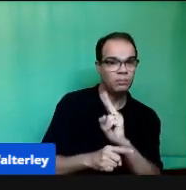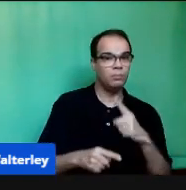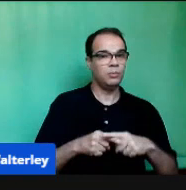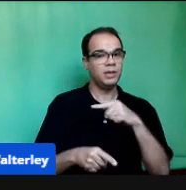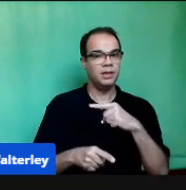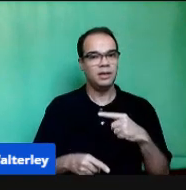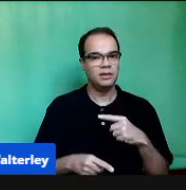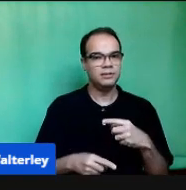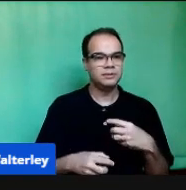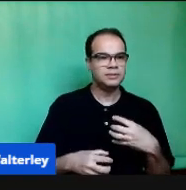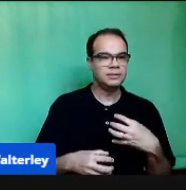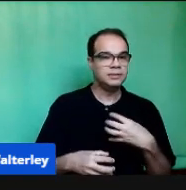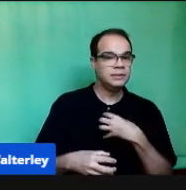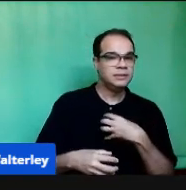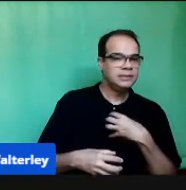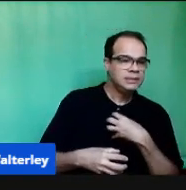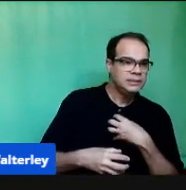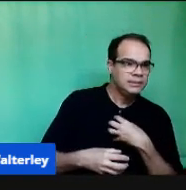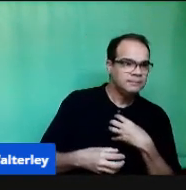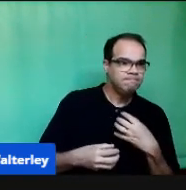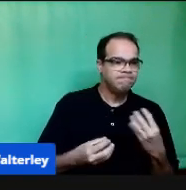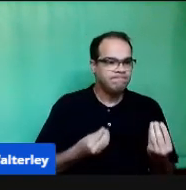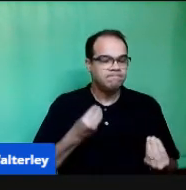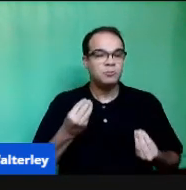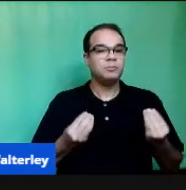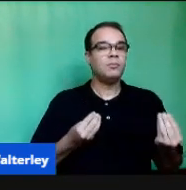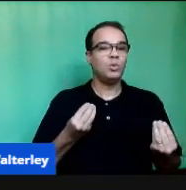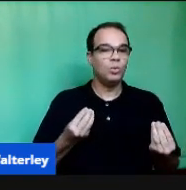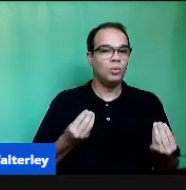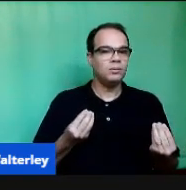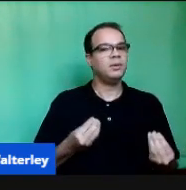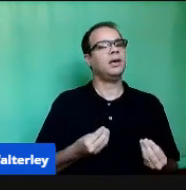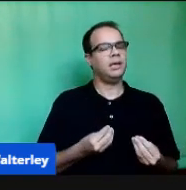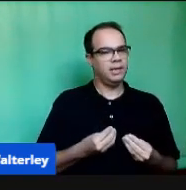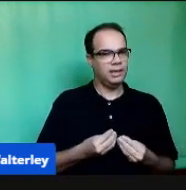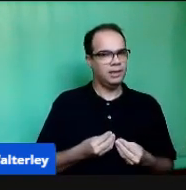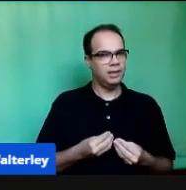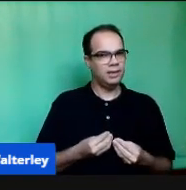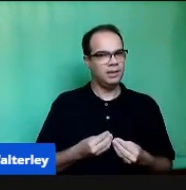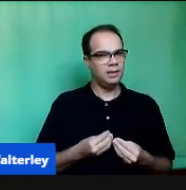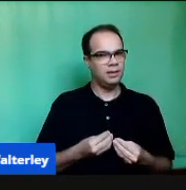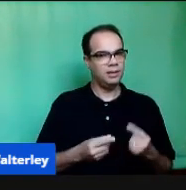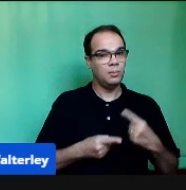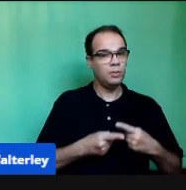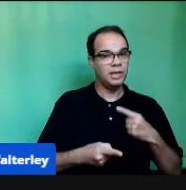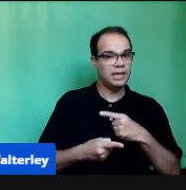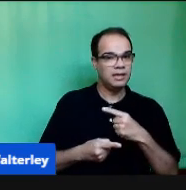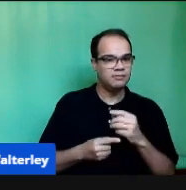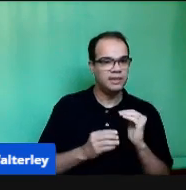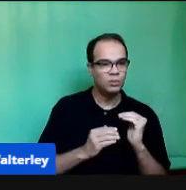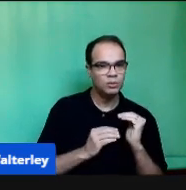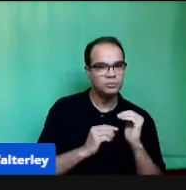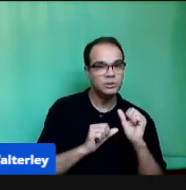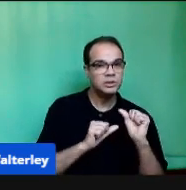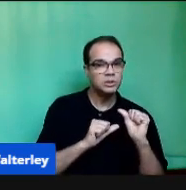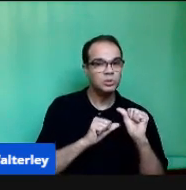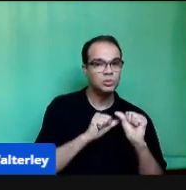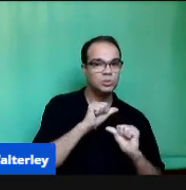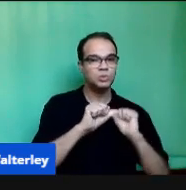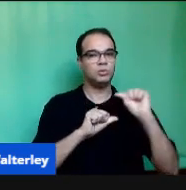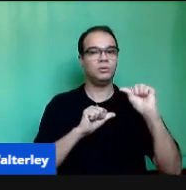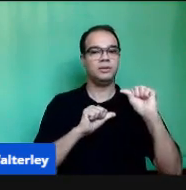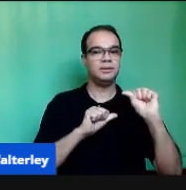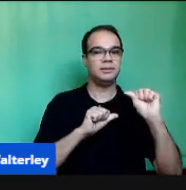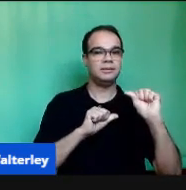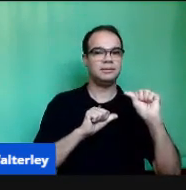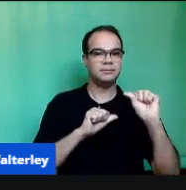criança, ou se é um adolescente, ele vai estar num processo de transição. Então, ele vai